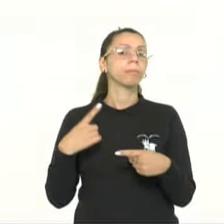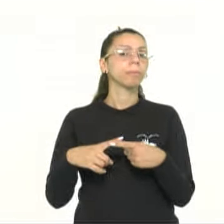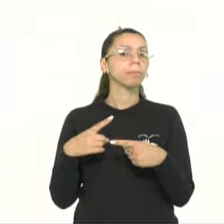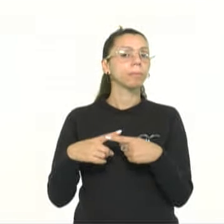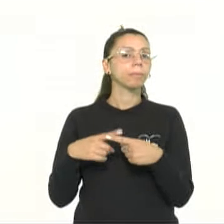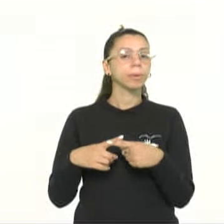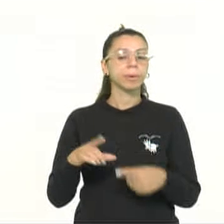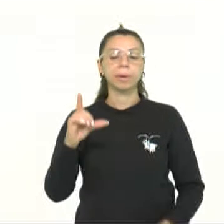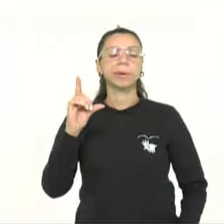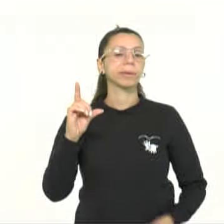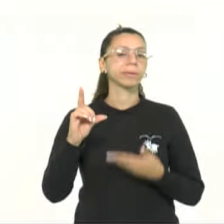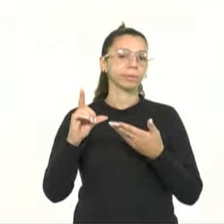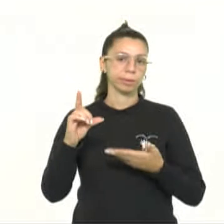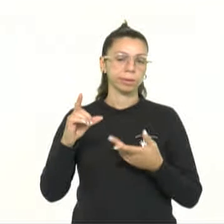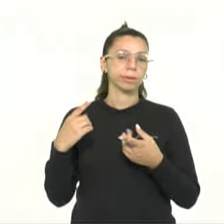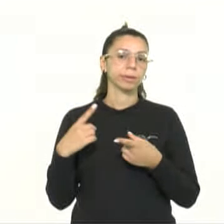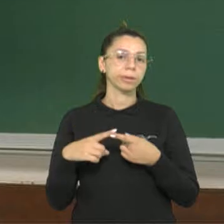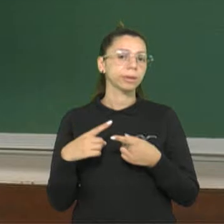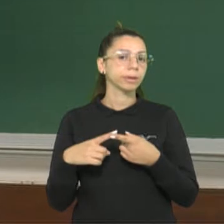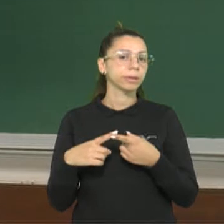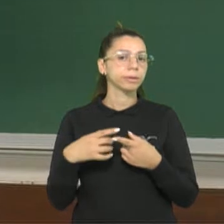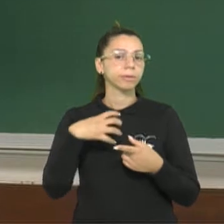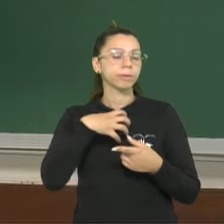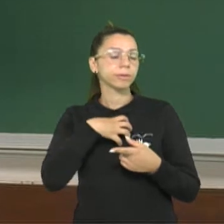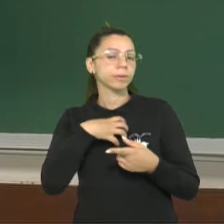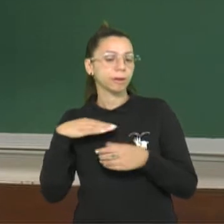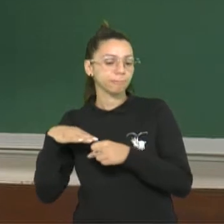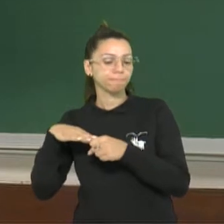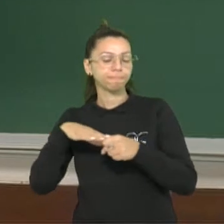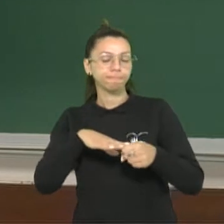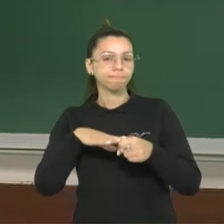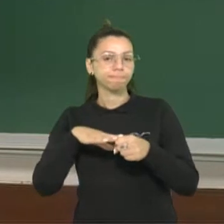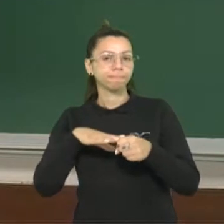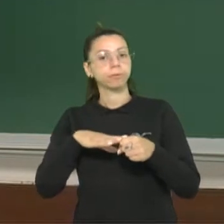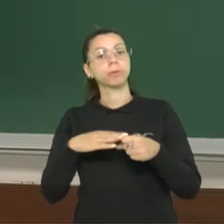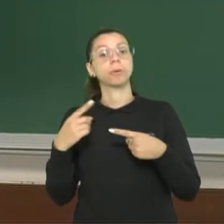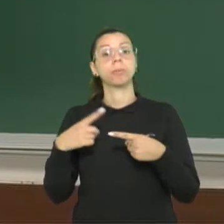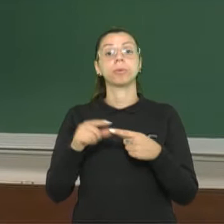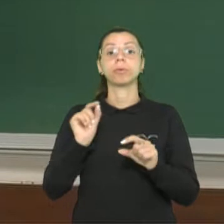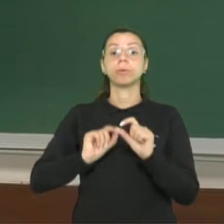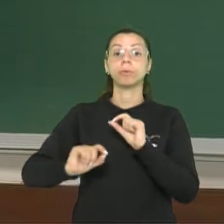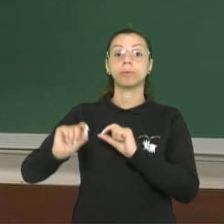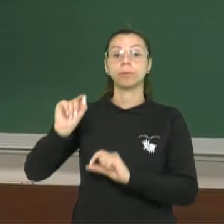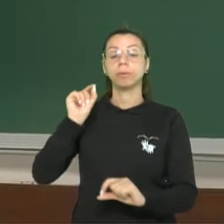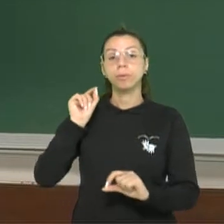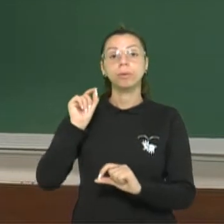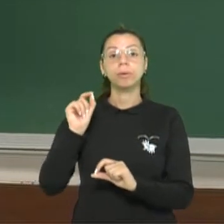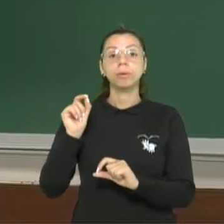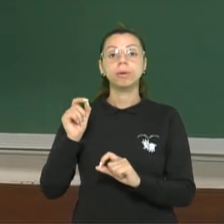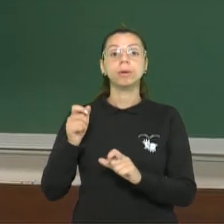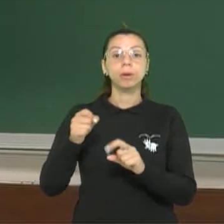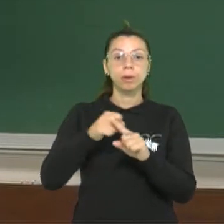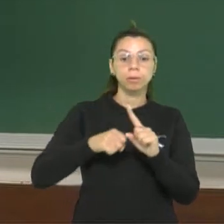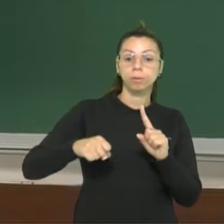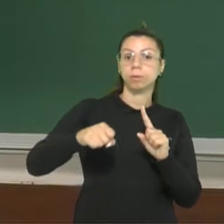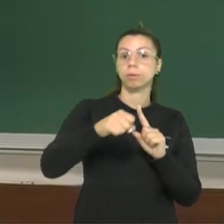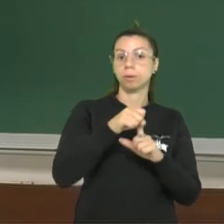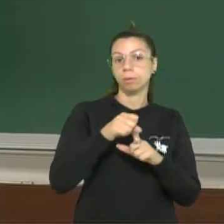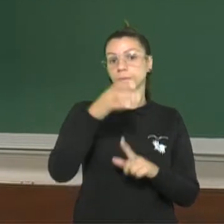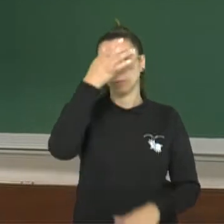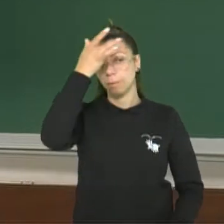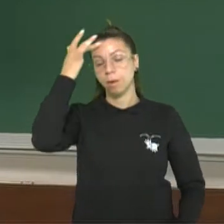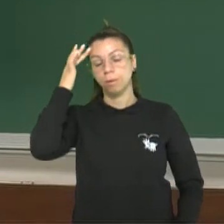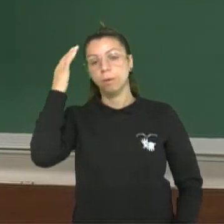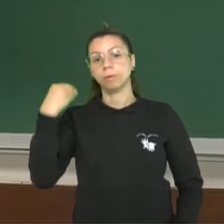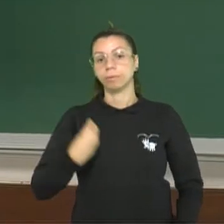é elitista, né? Essa forma de discriminar? Porque ali se refere à questão social, né? Dessa pessoa que